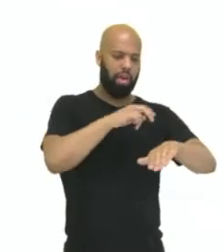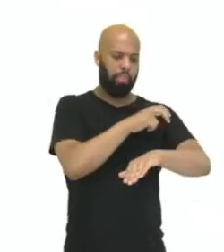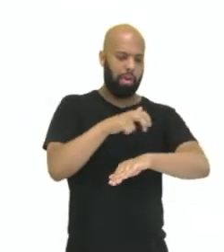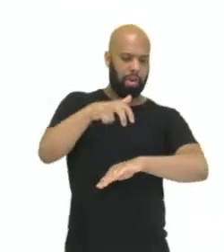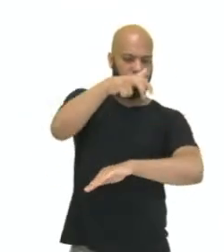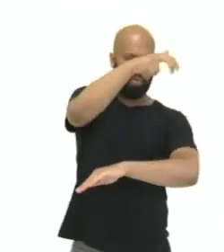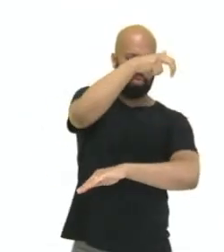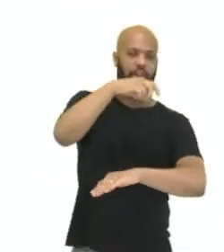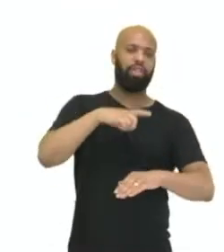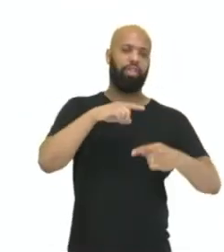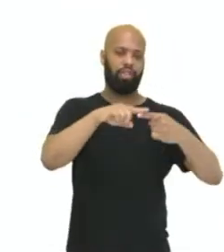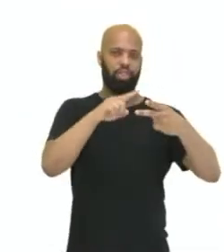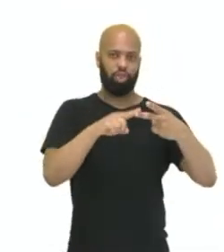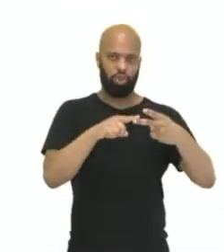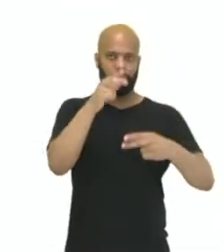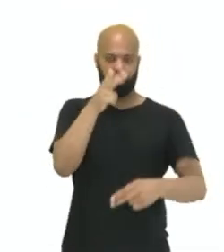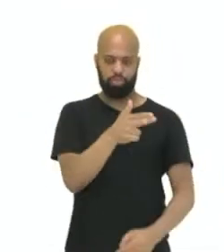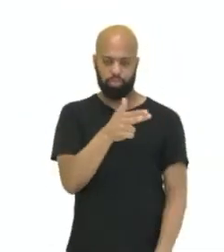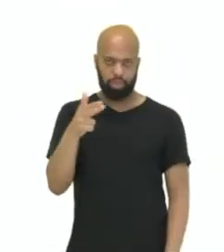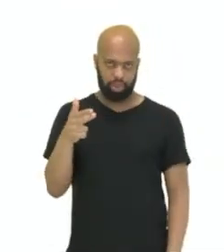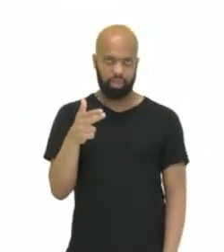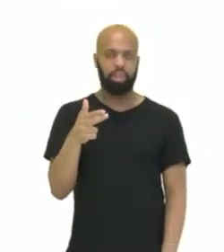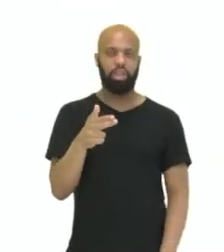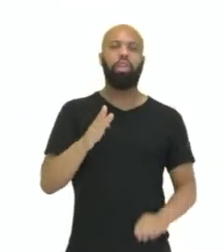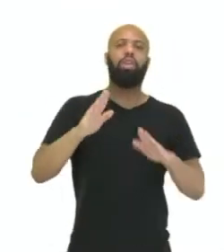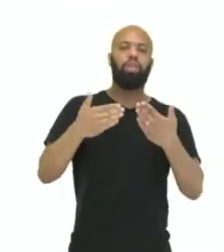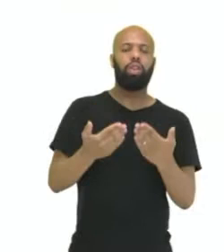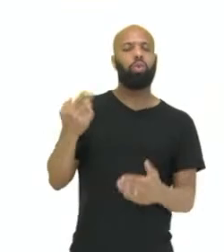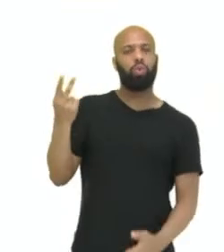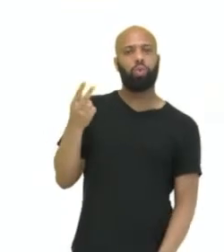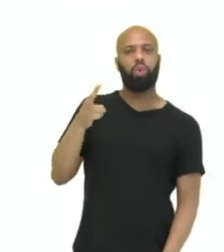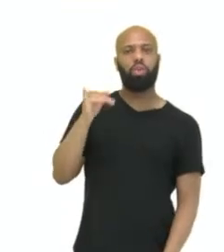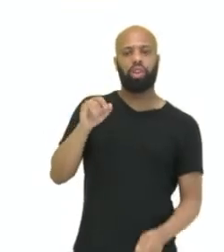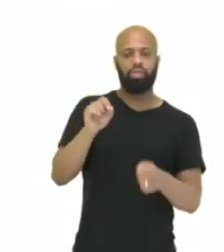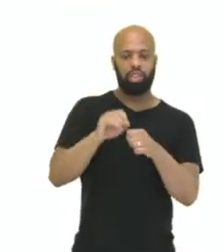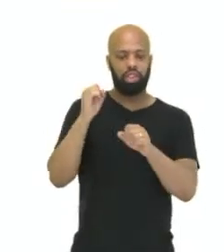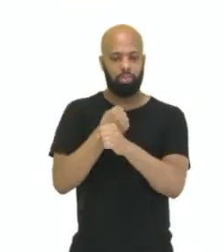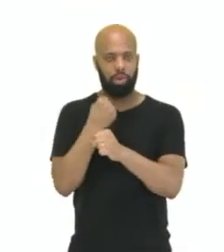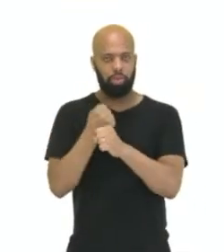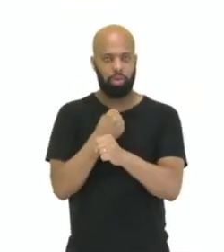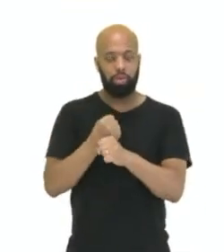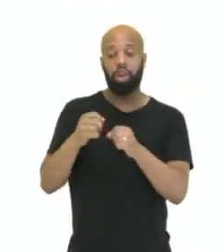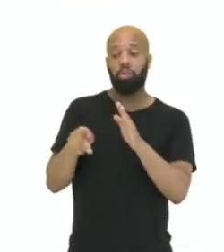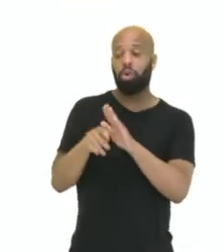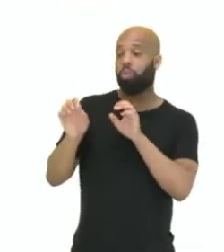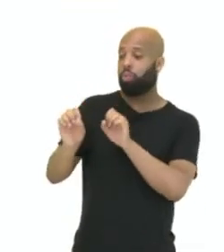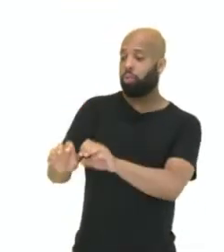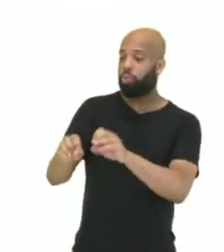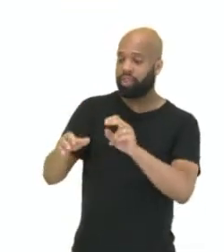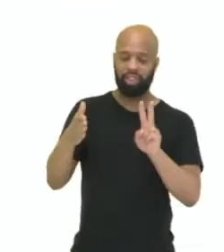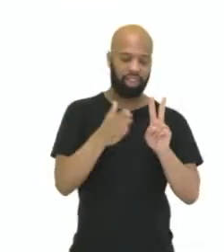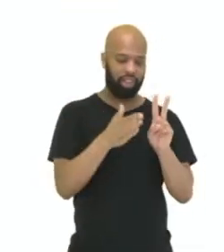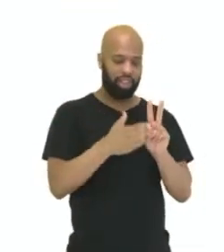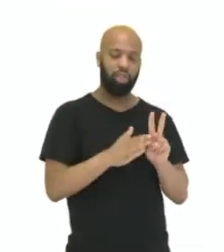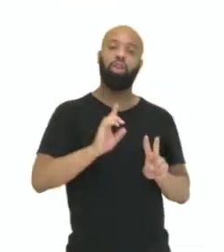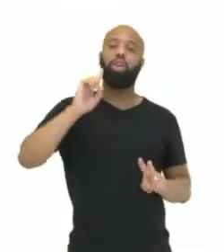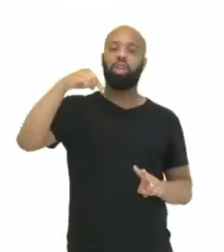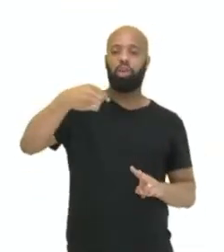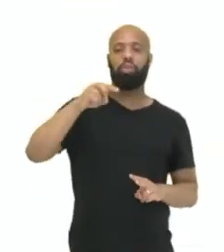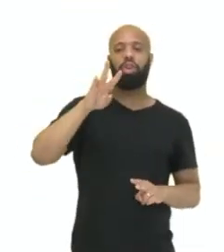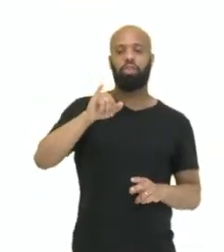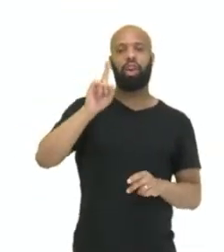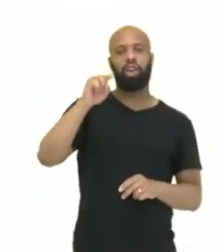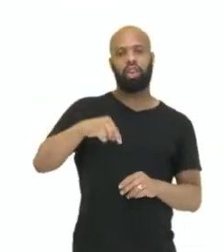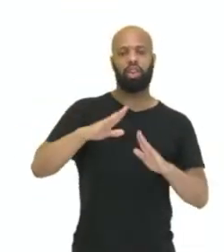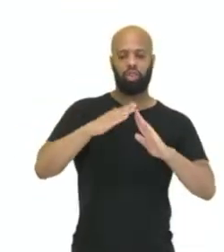de Anchieta, acompanhado de Manuel de Nóbrega, que vai erguer um barracão para catequizar os índios, e esse barracão depois vai se tornar o